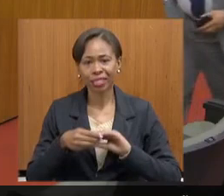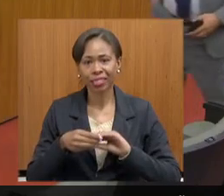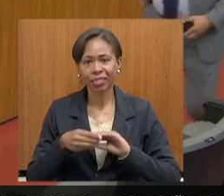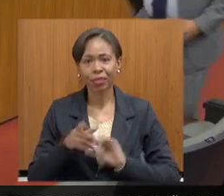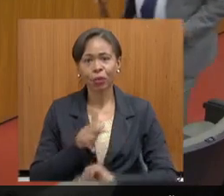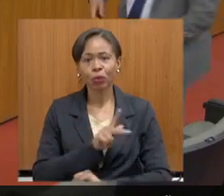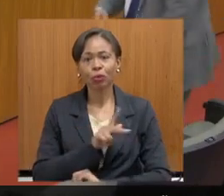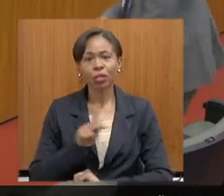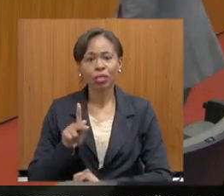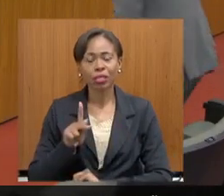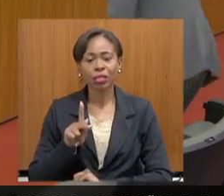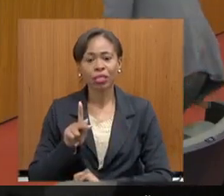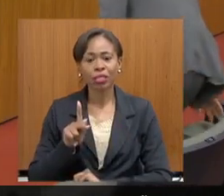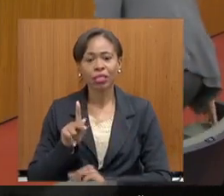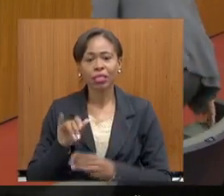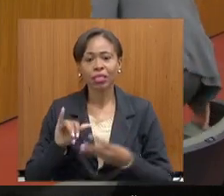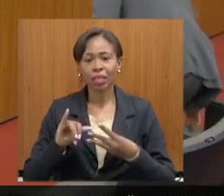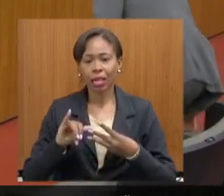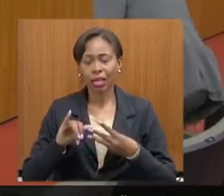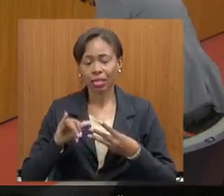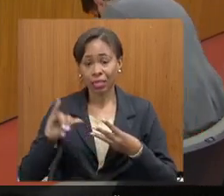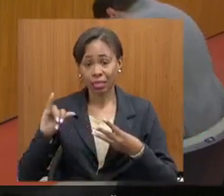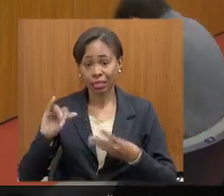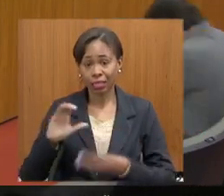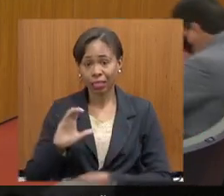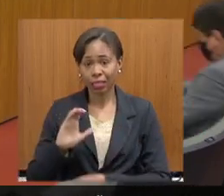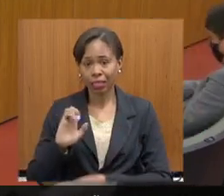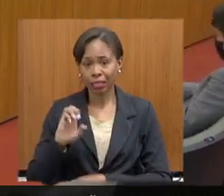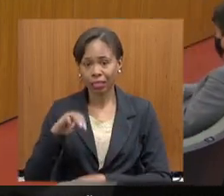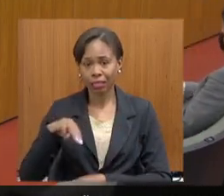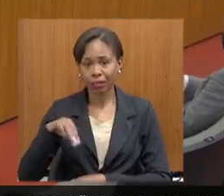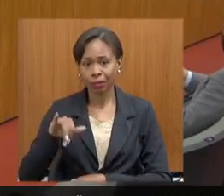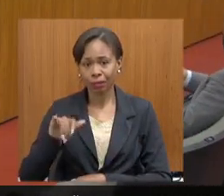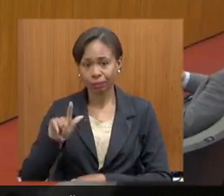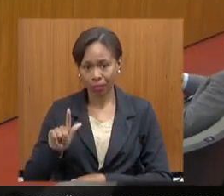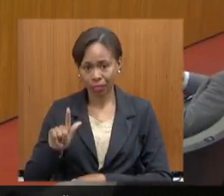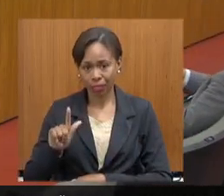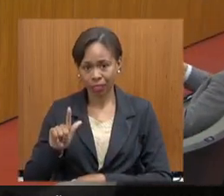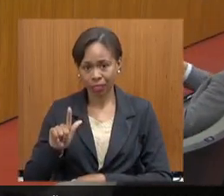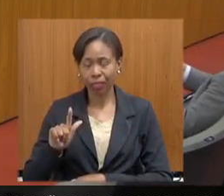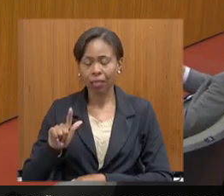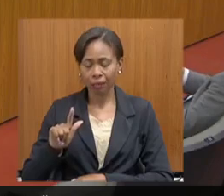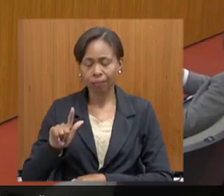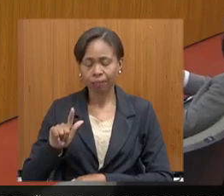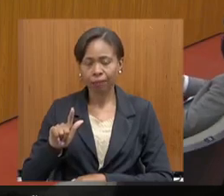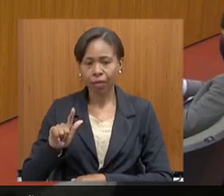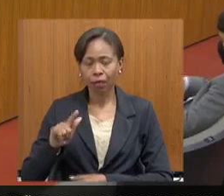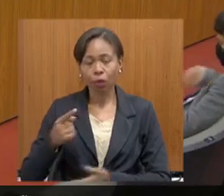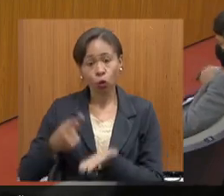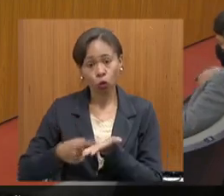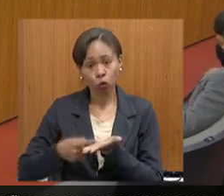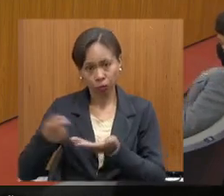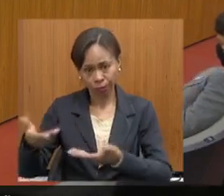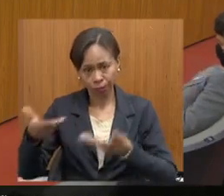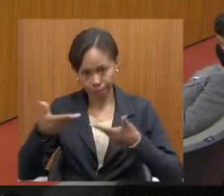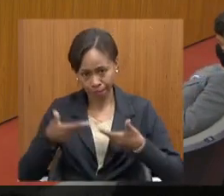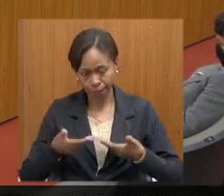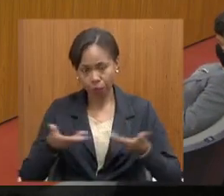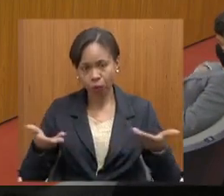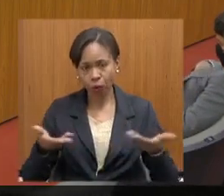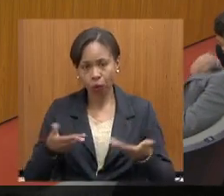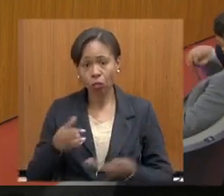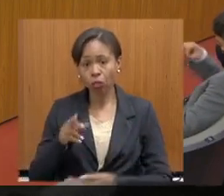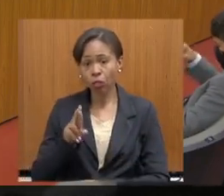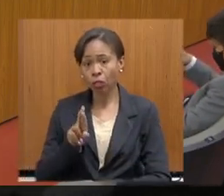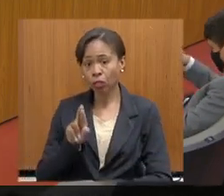da Cemig também convocado a esta reunião diretor-presidente que o